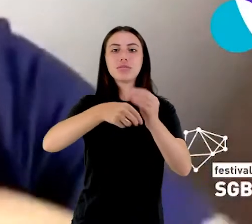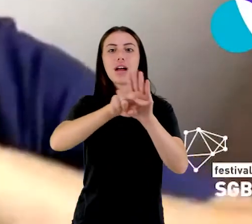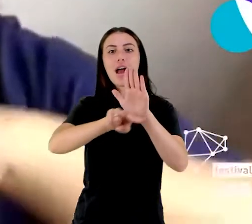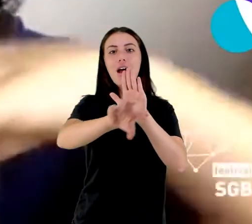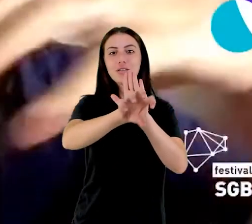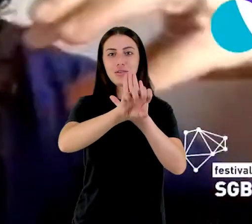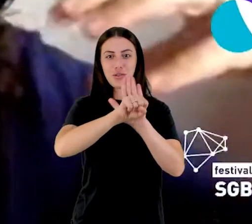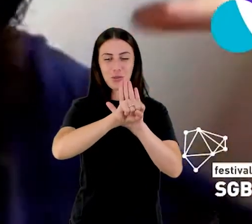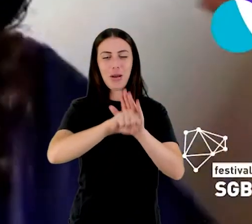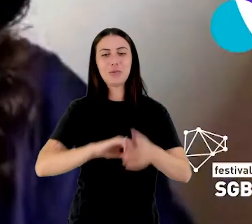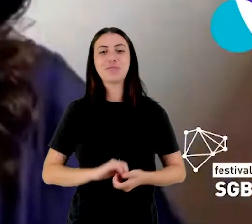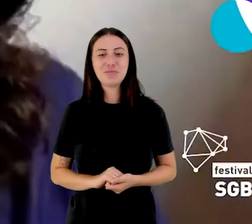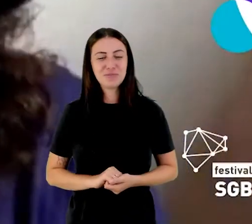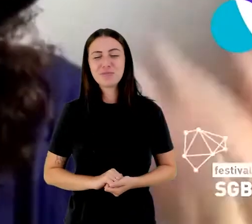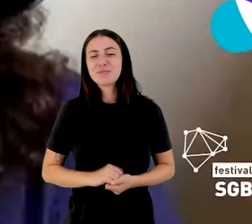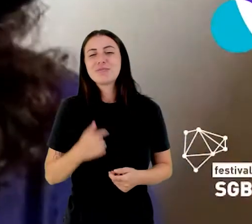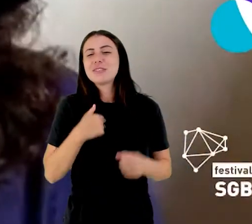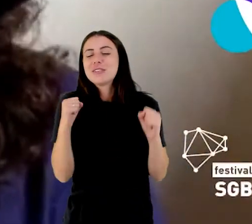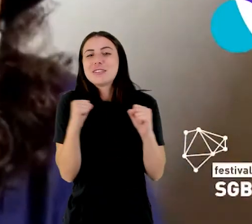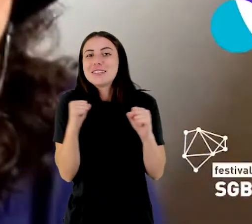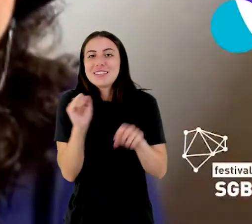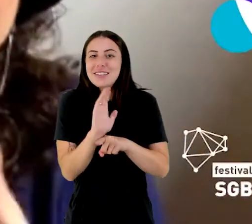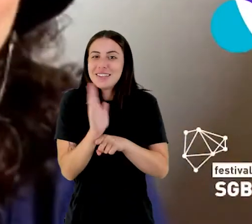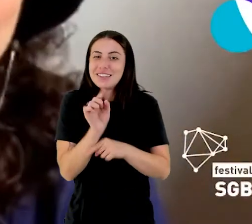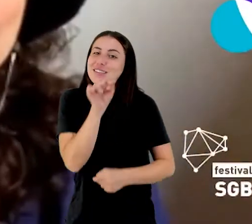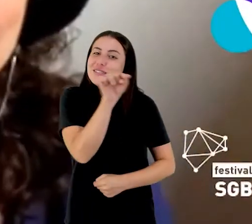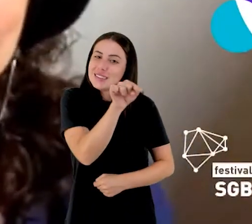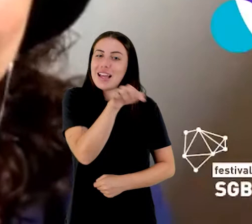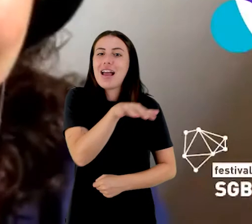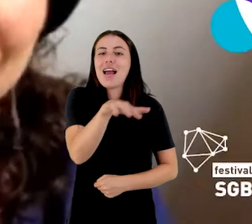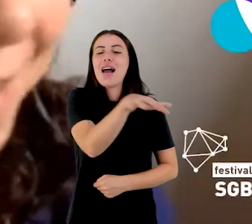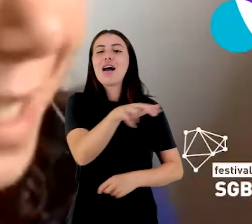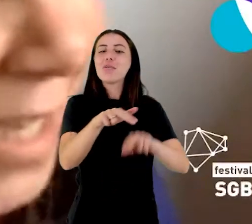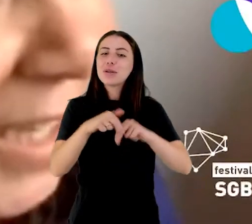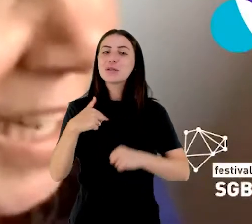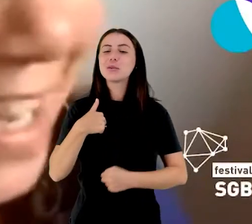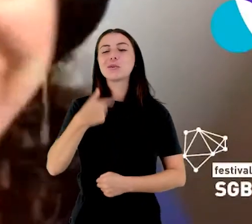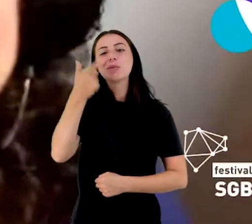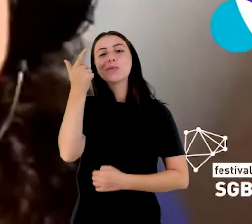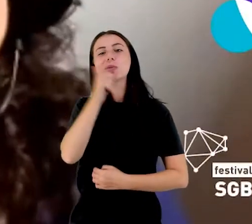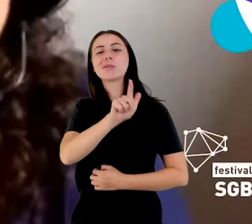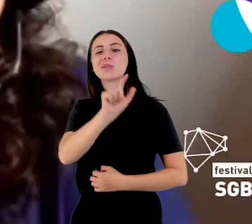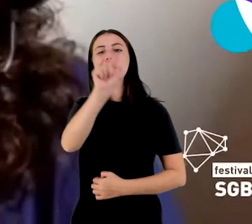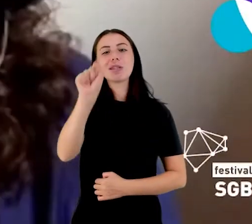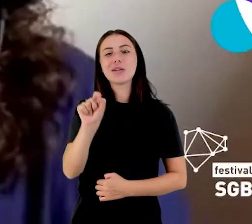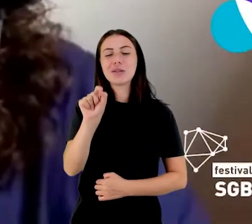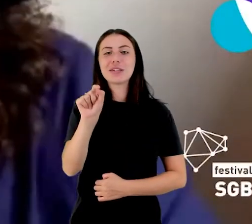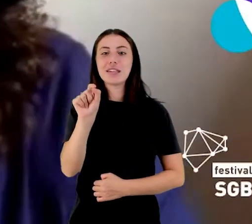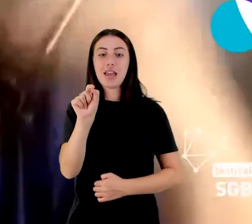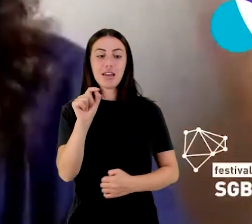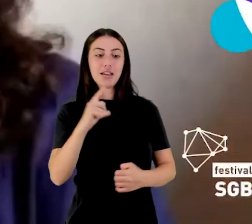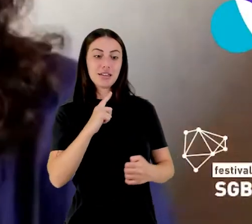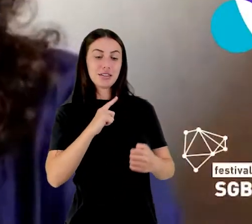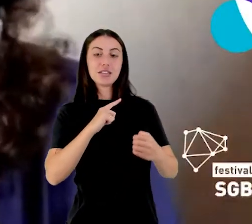parceria, e integrado toda a parte social que eu já estava vivendo, né, com projetos de arte e cidadania, e integrou